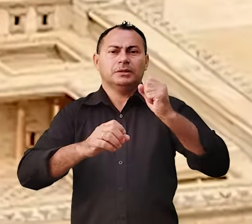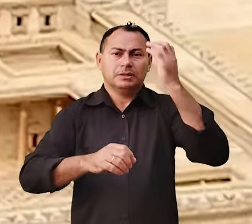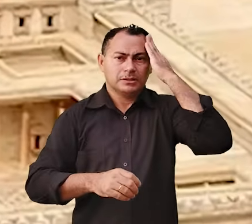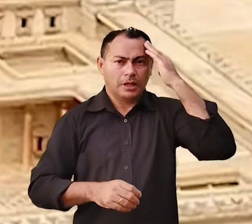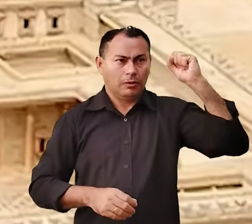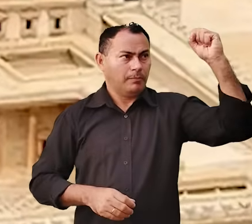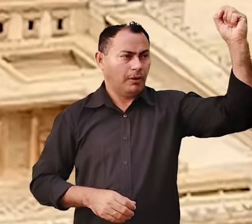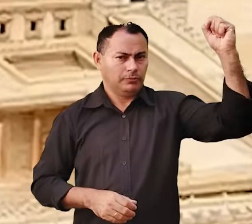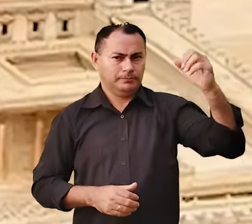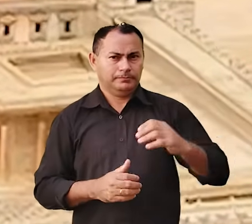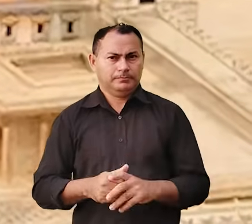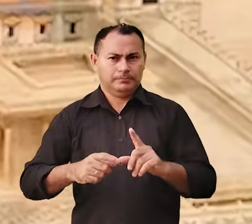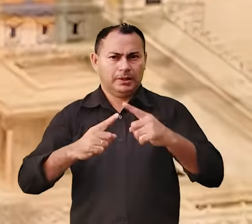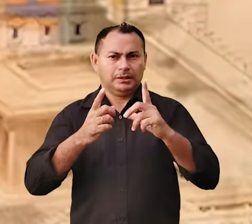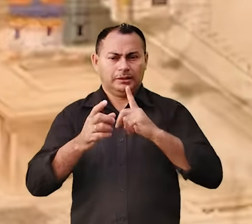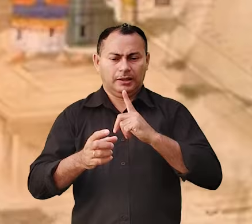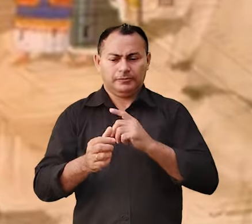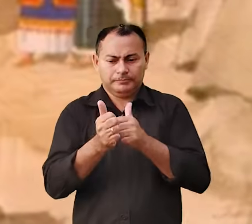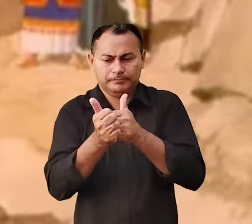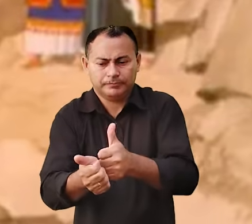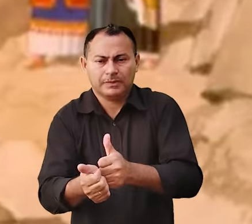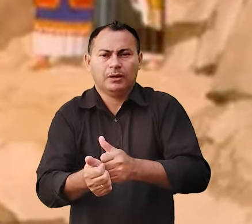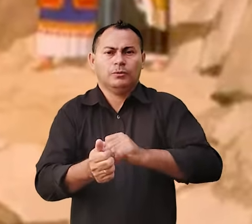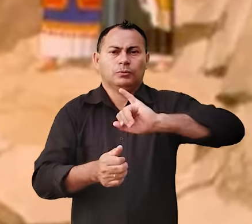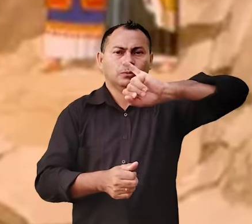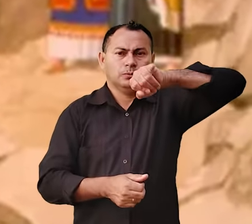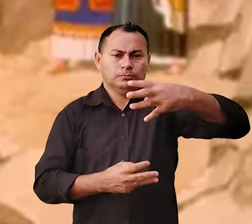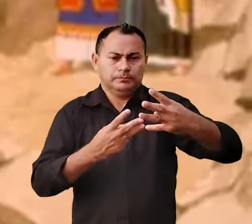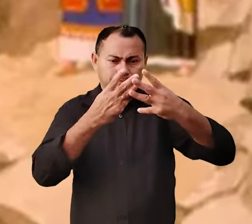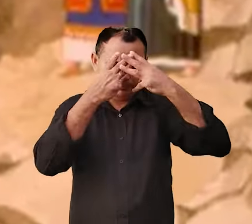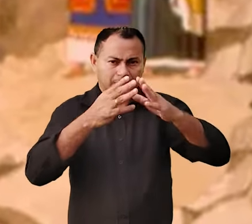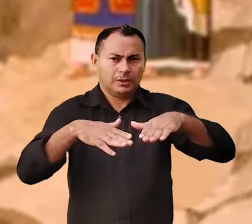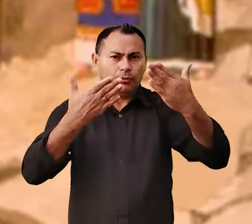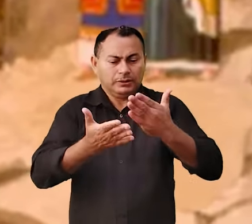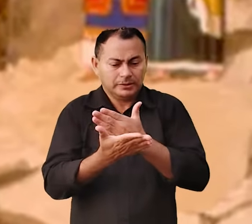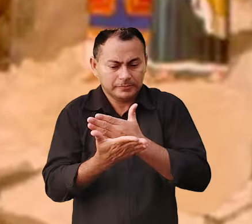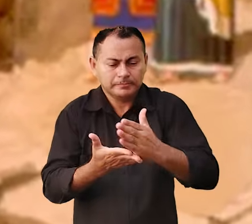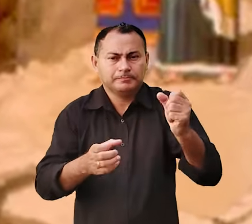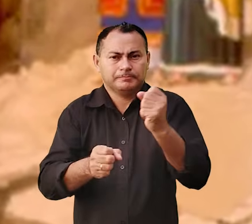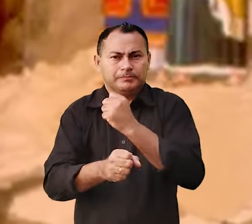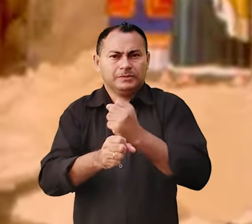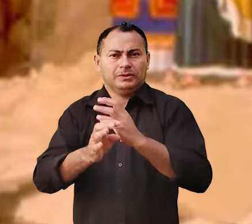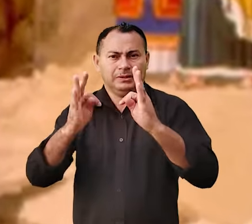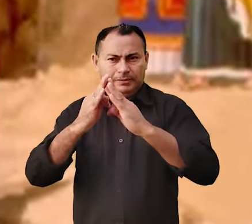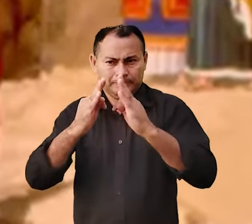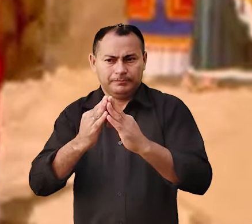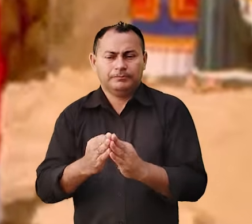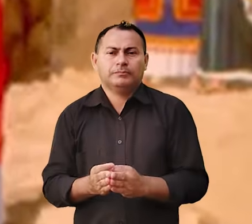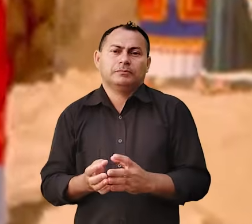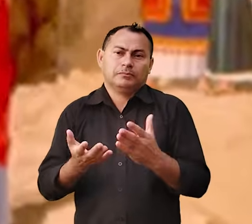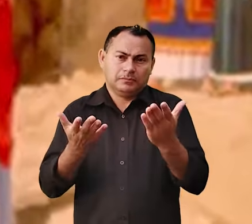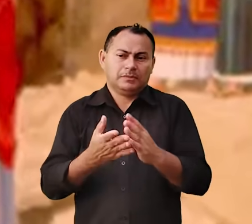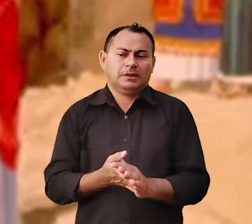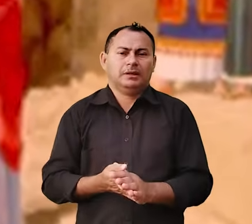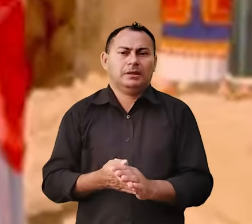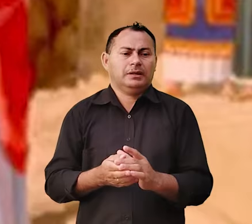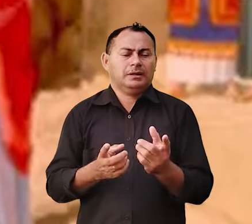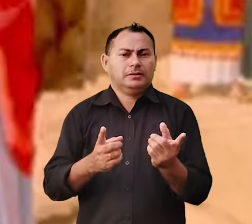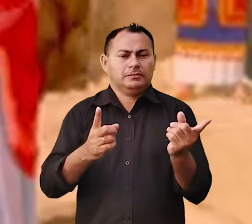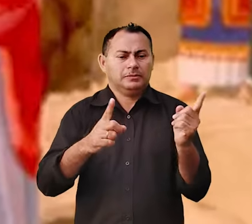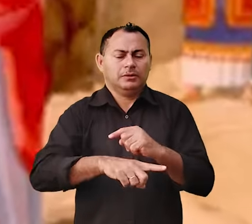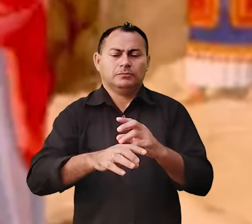de Salomão. Mas houve perseguição aos judeus quando eles iniciaram a reconstrução. Com isso,